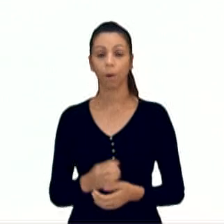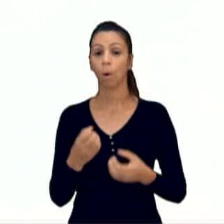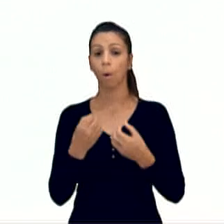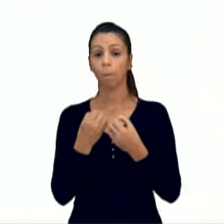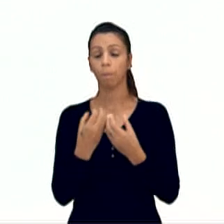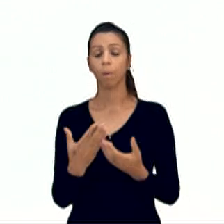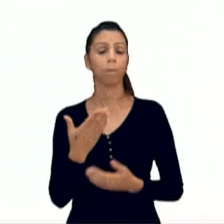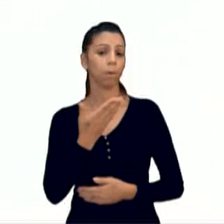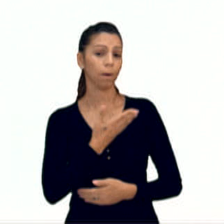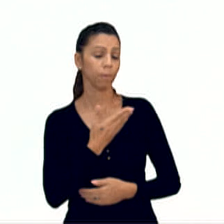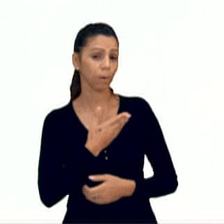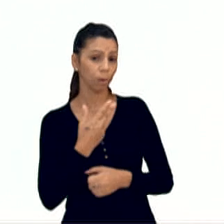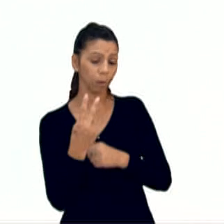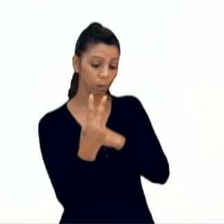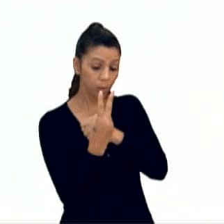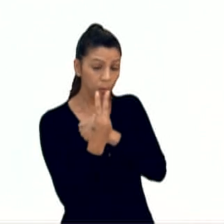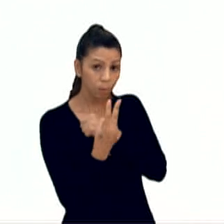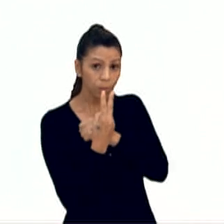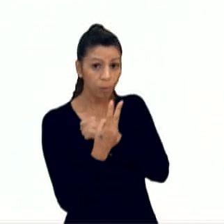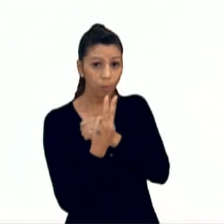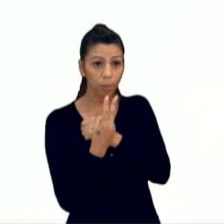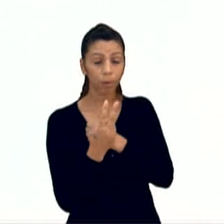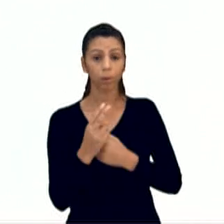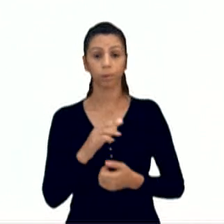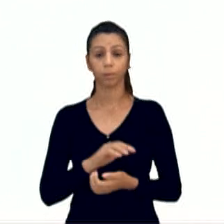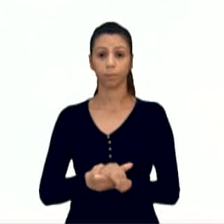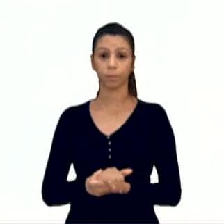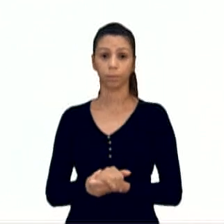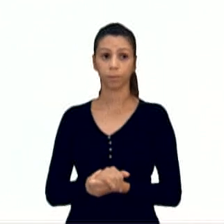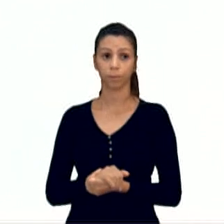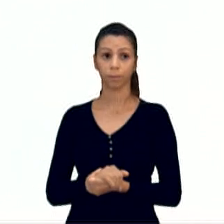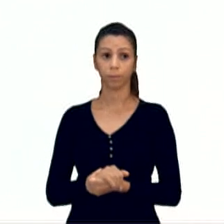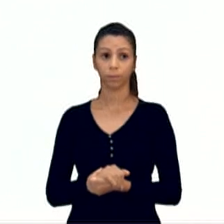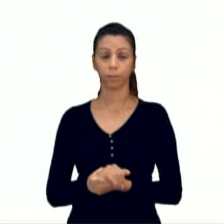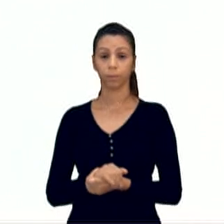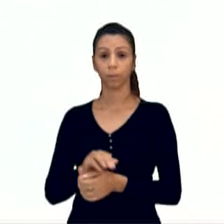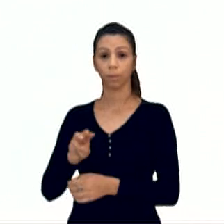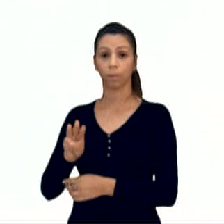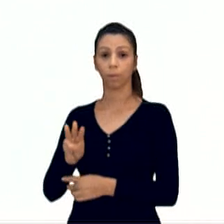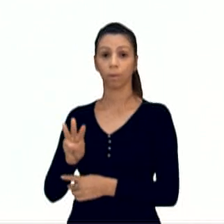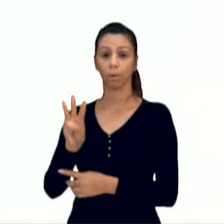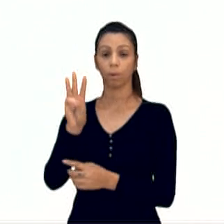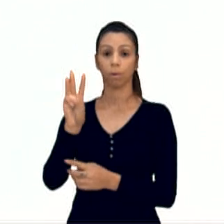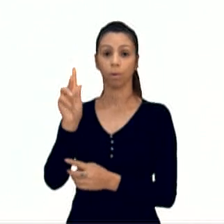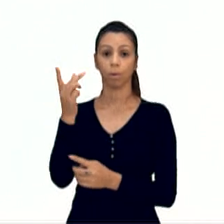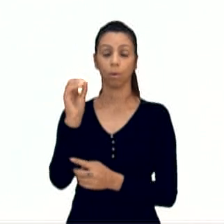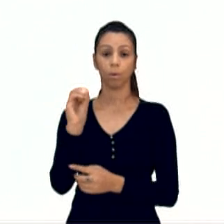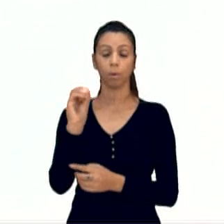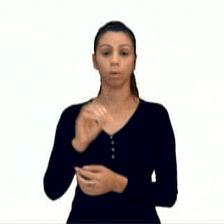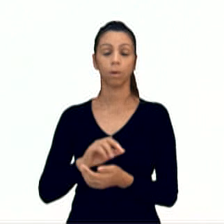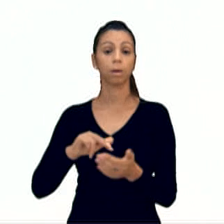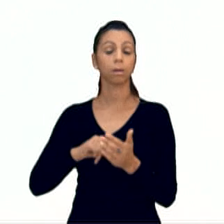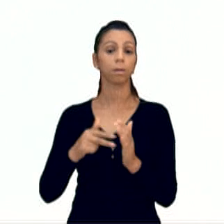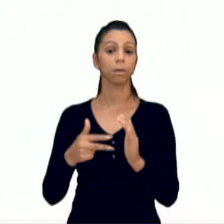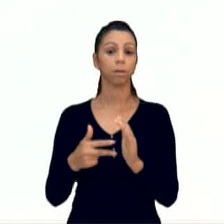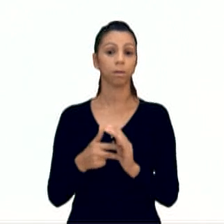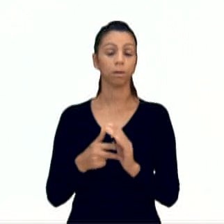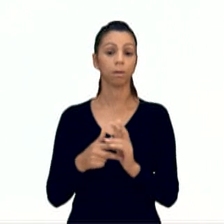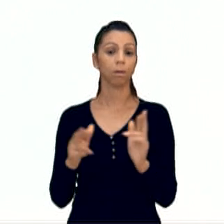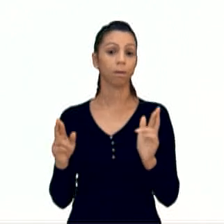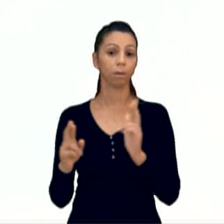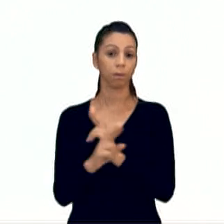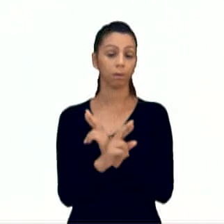é aquele que cuida de você. O who, perceberam ali, que se refere a good friend. O